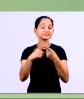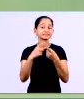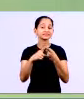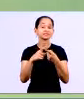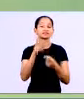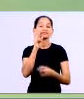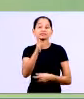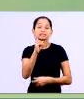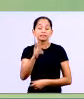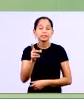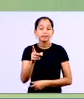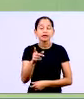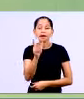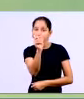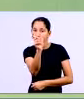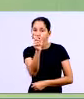continuam